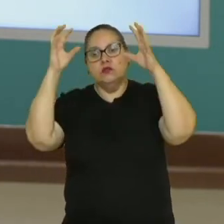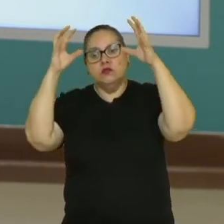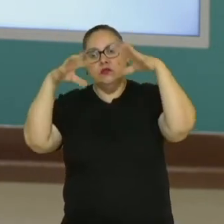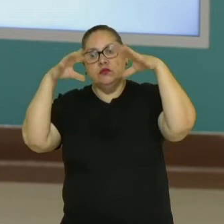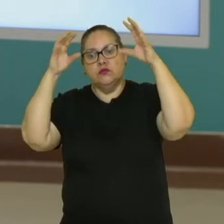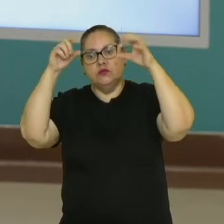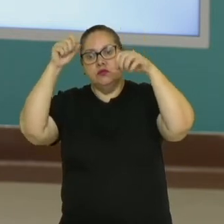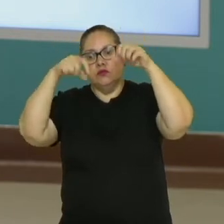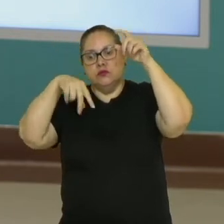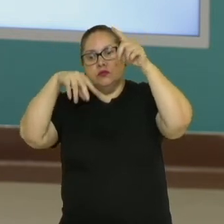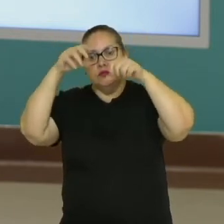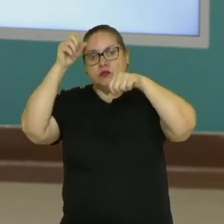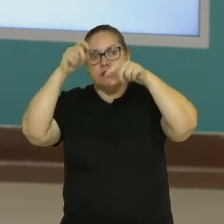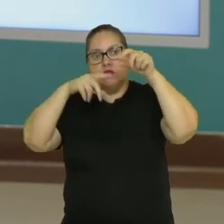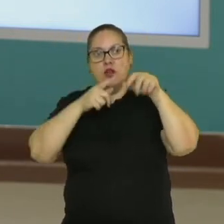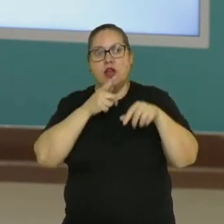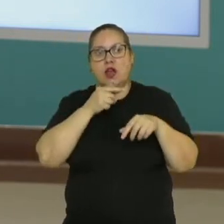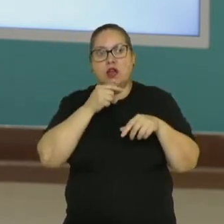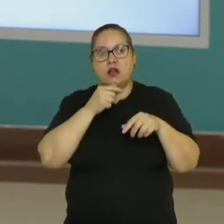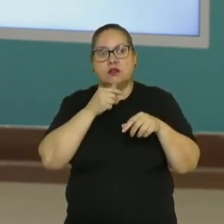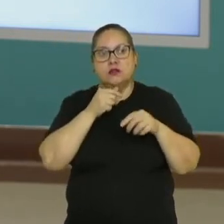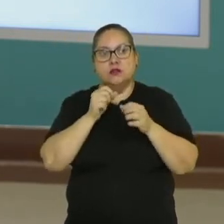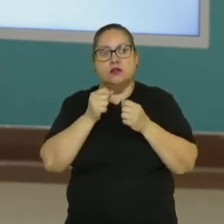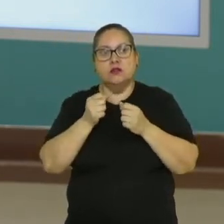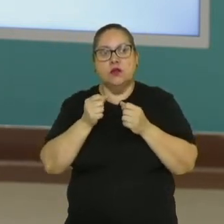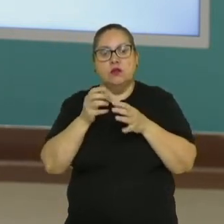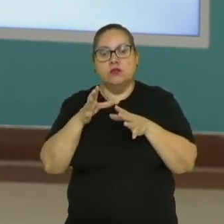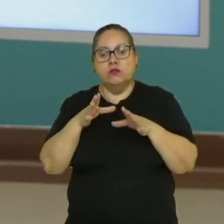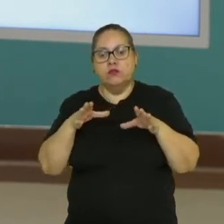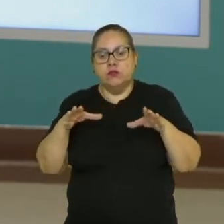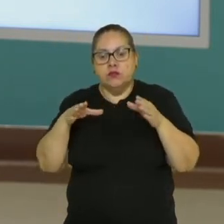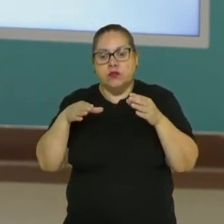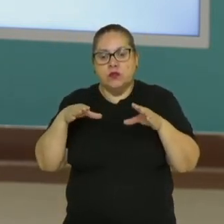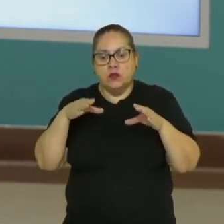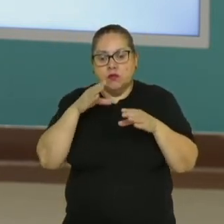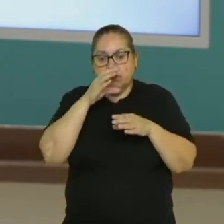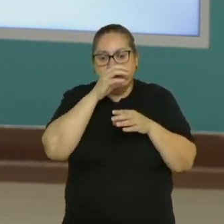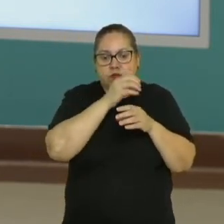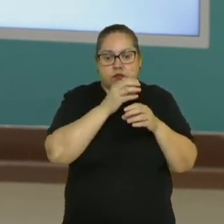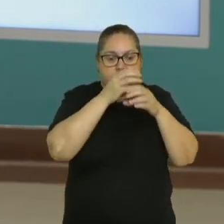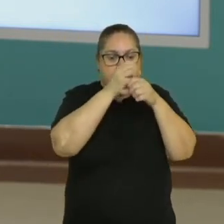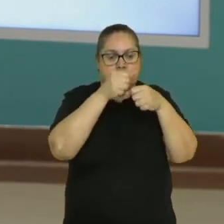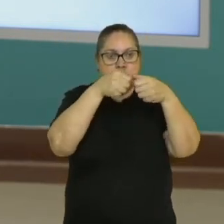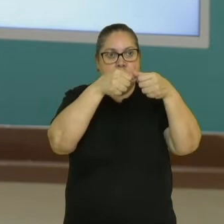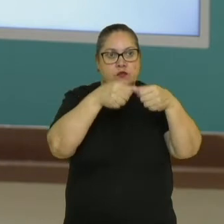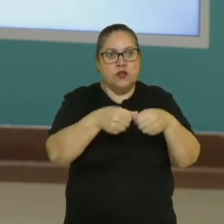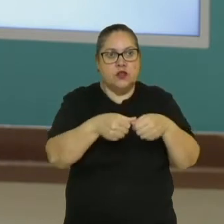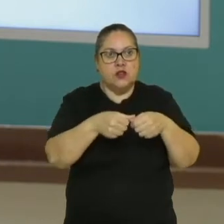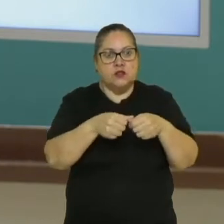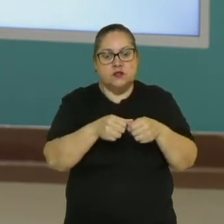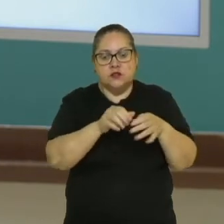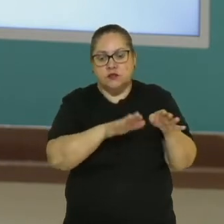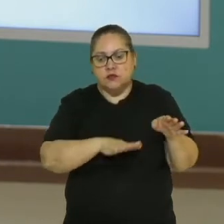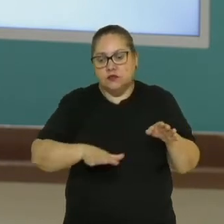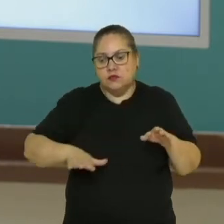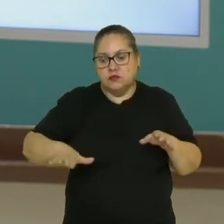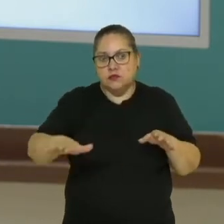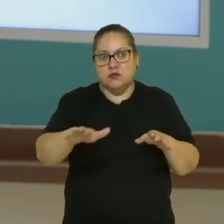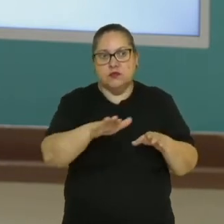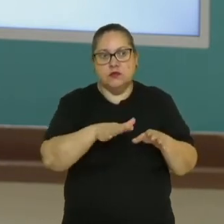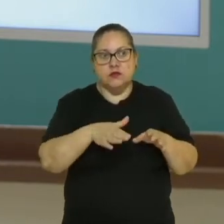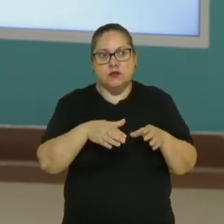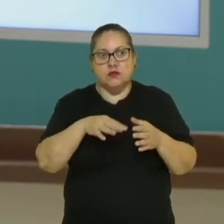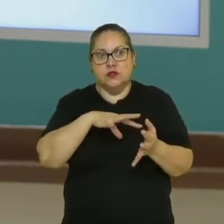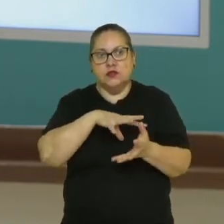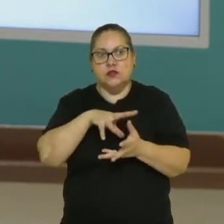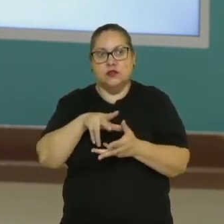cair gotículas de águas, permitindo então que essa água se acumulasse na superfície do nosso